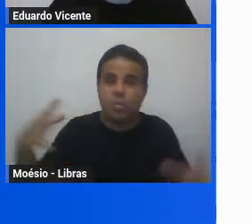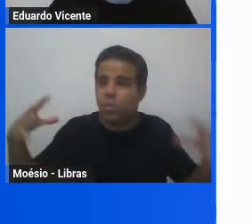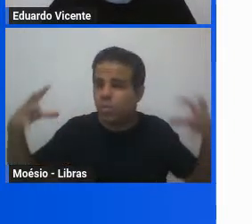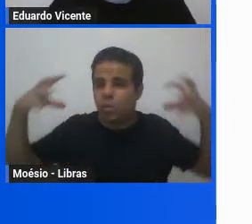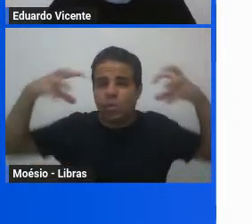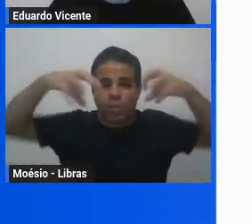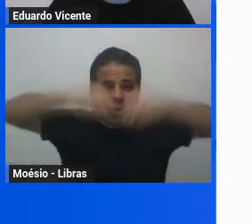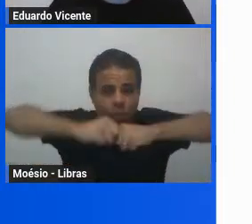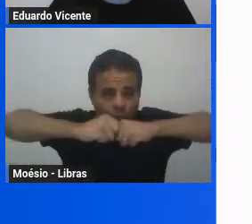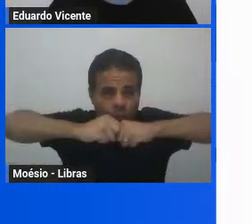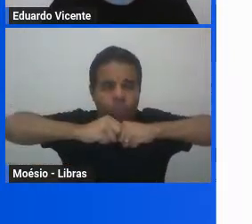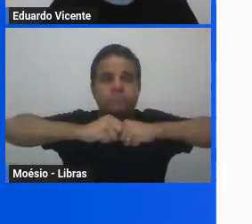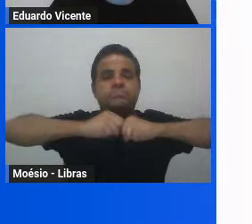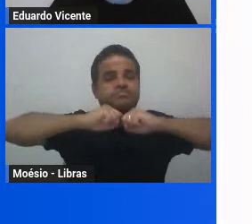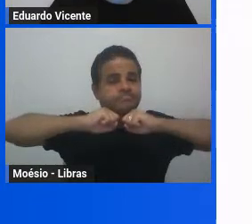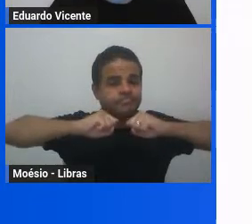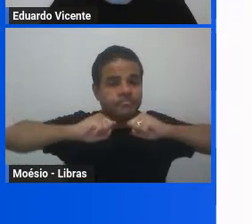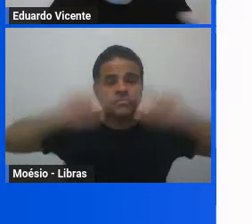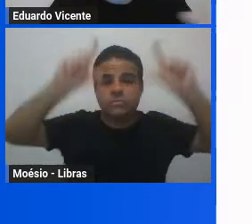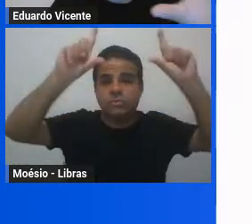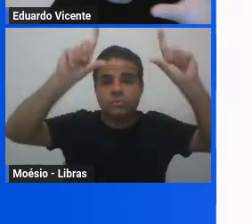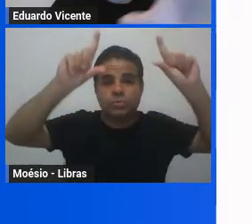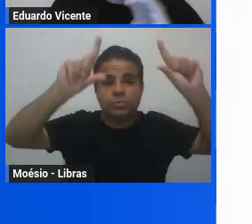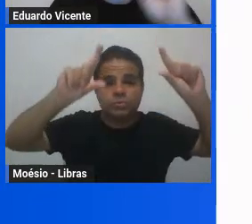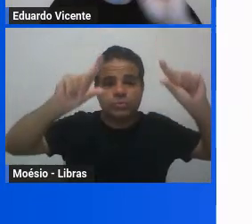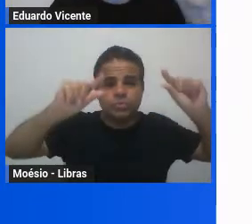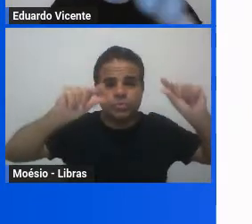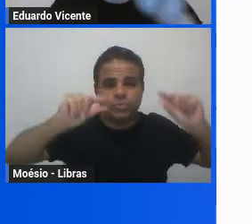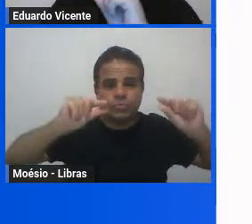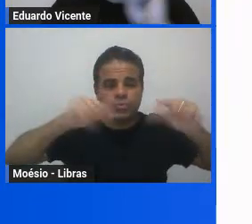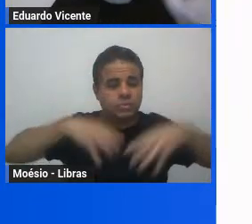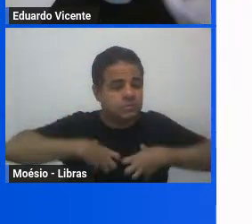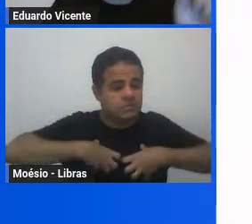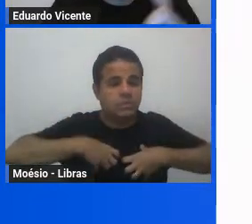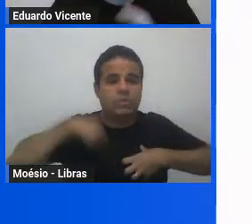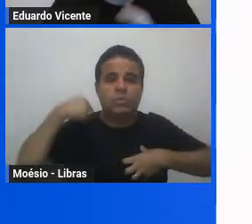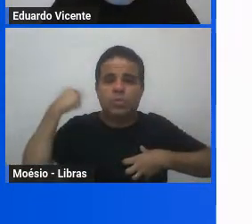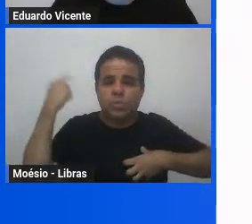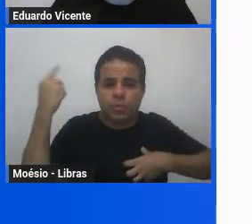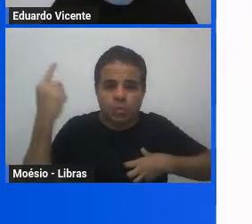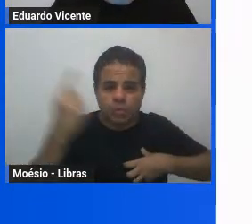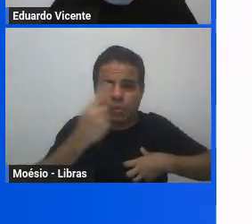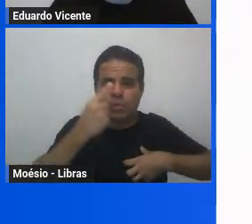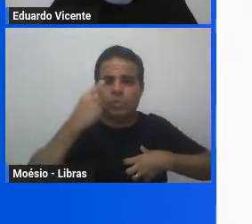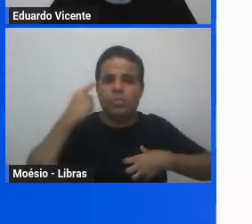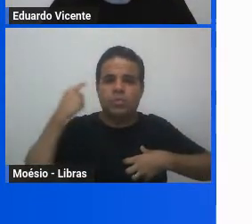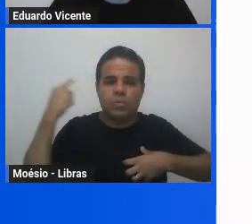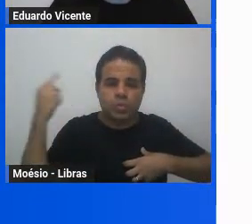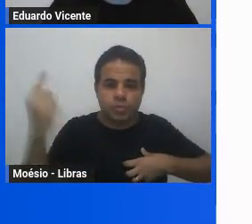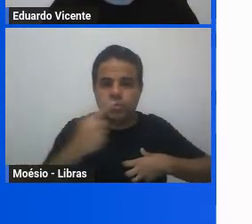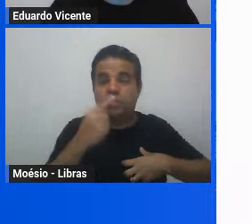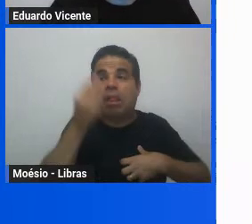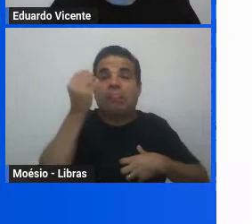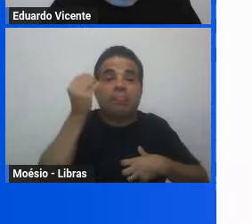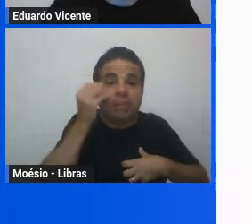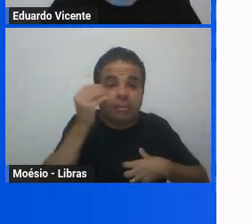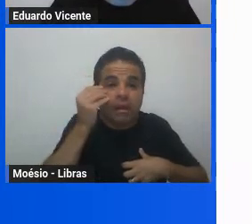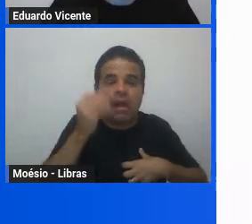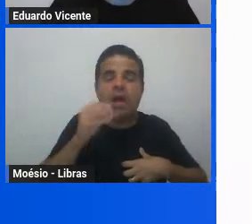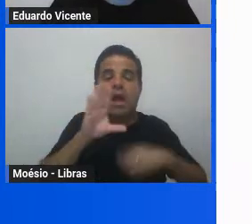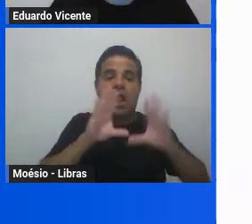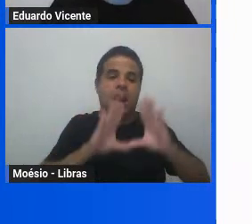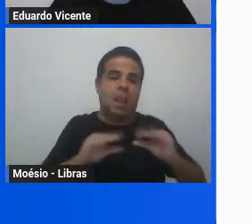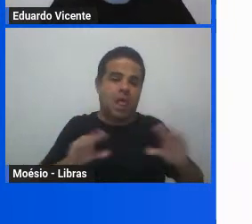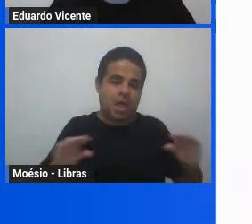alguns segundos para reduzir o quê? A sensação de giro. Vou tentar relaxar, porque às